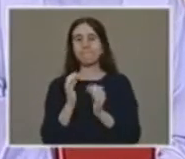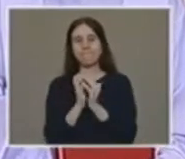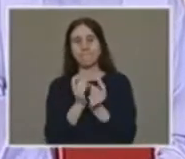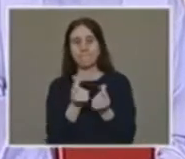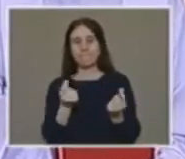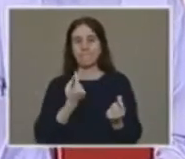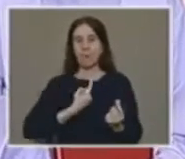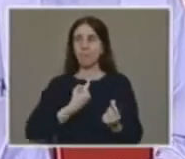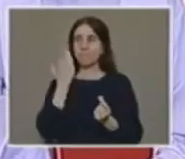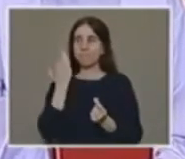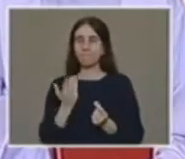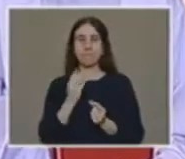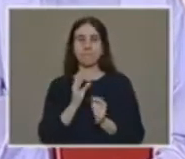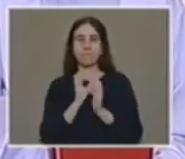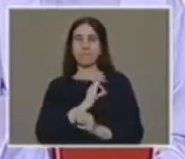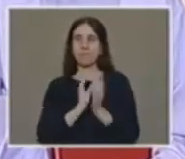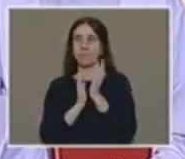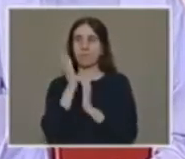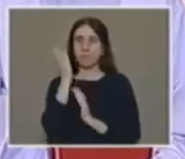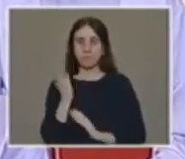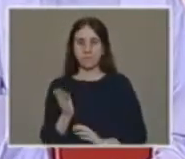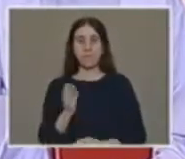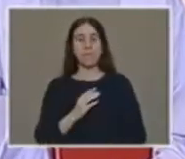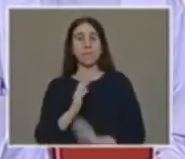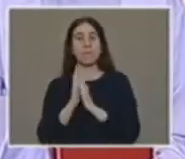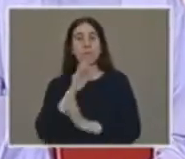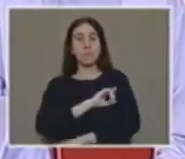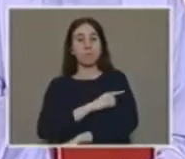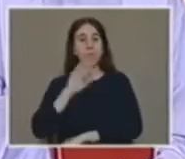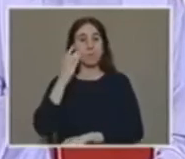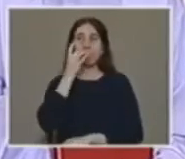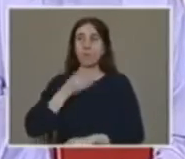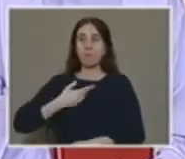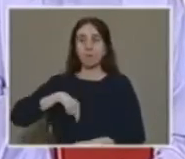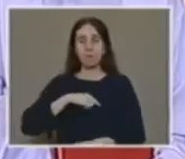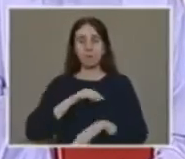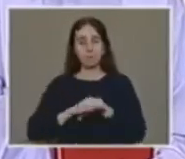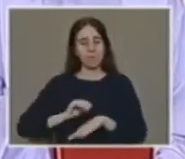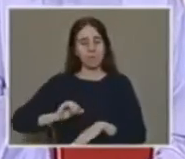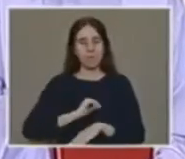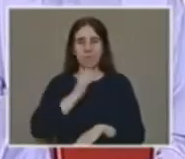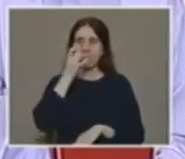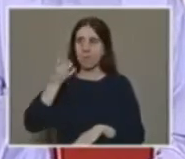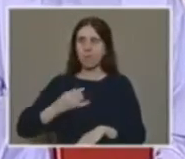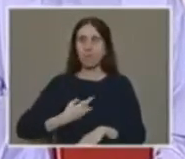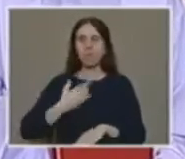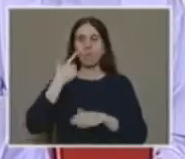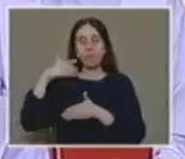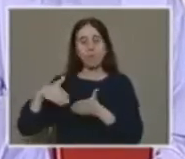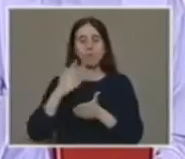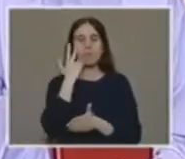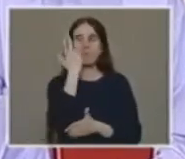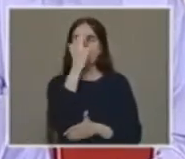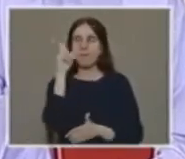Deus Nosso Senhor. Deus Todo-Poderoso tenha compaixão de nós, perdoa os nossos pecados e nos conduz à